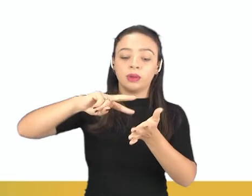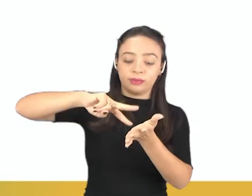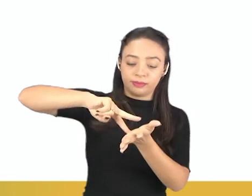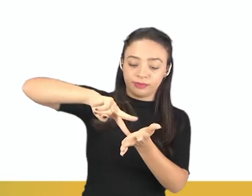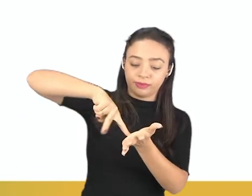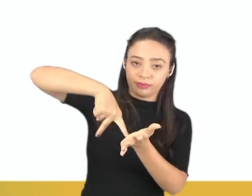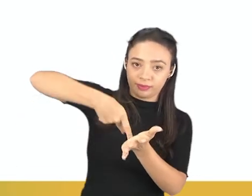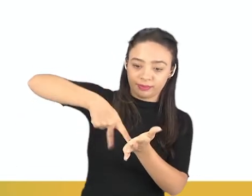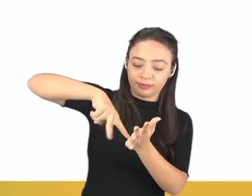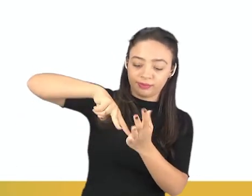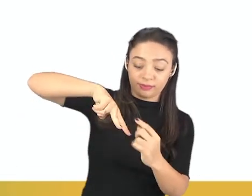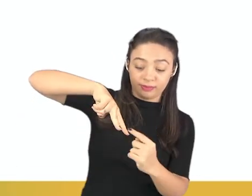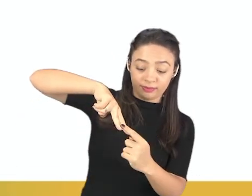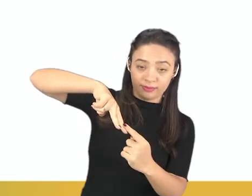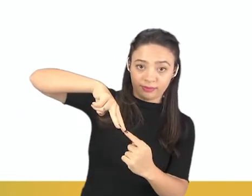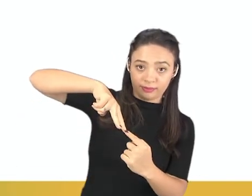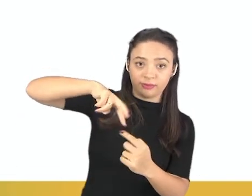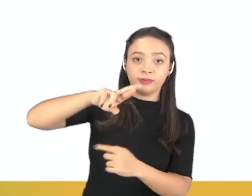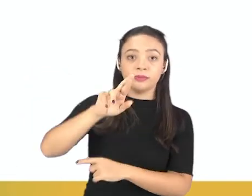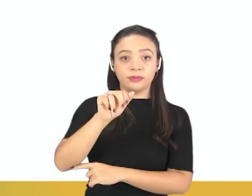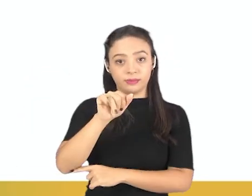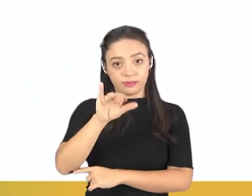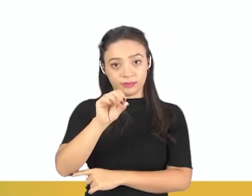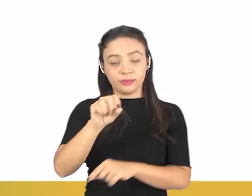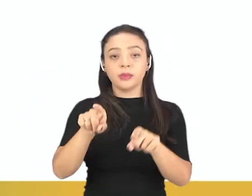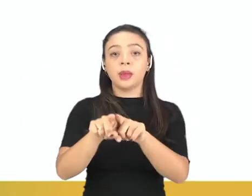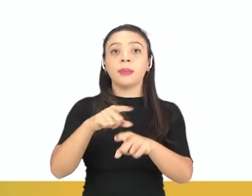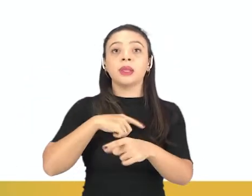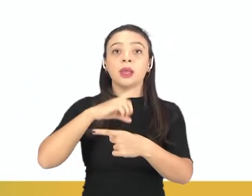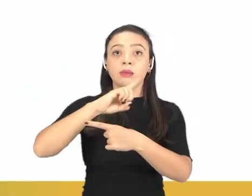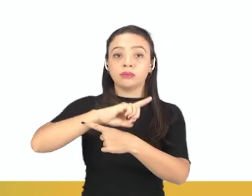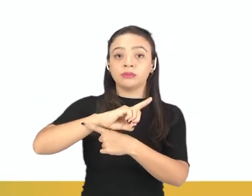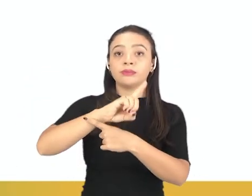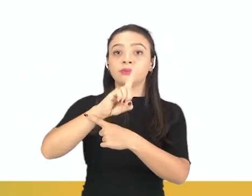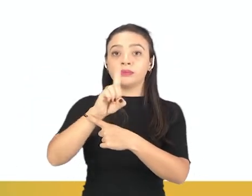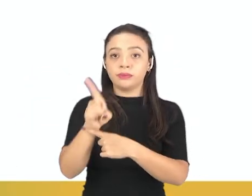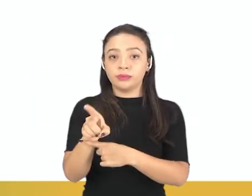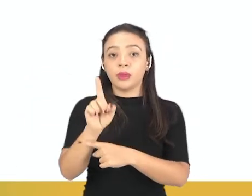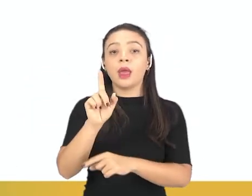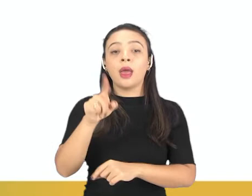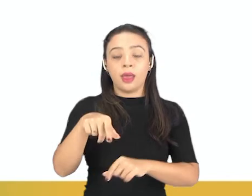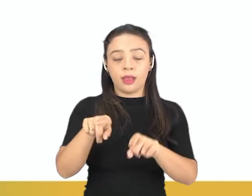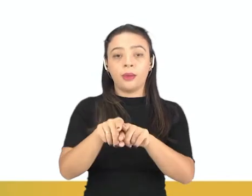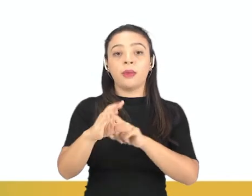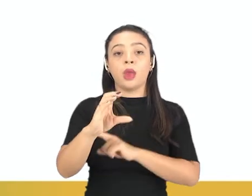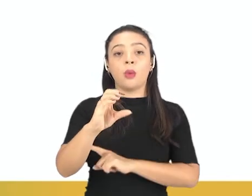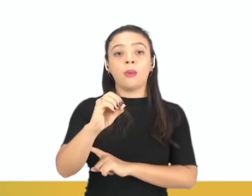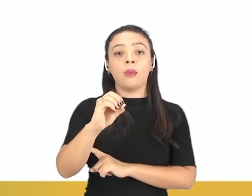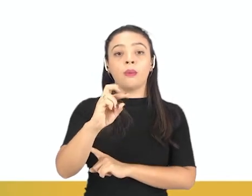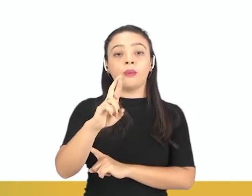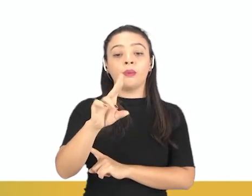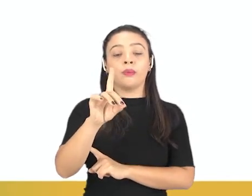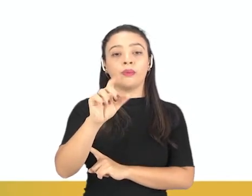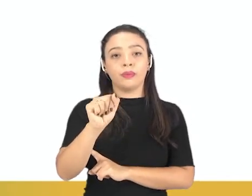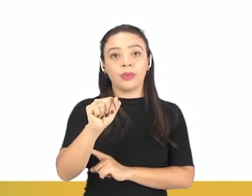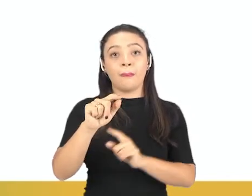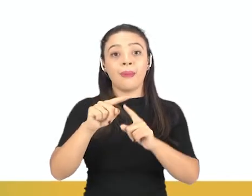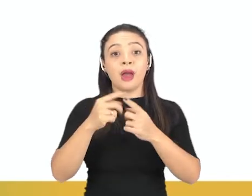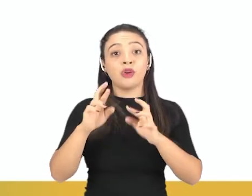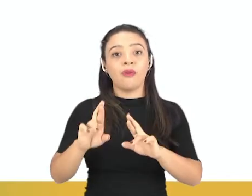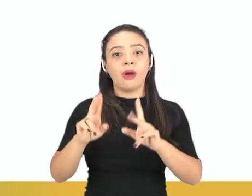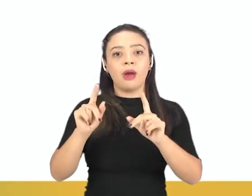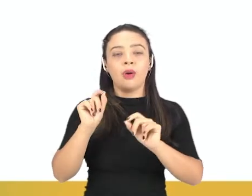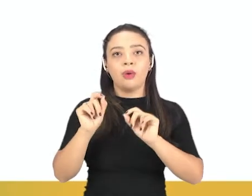compasso né E nós temos o diâmetro que também é uma corda só que é uma corda especial é uma corda que passa